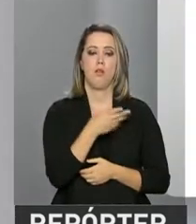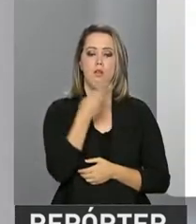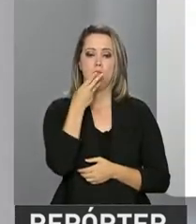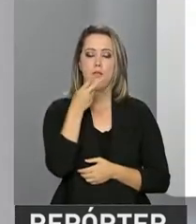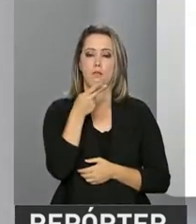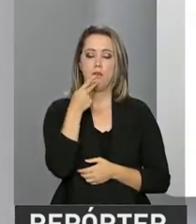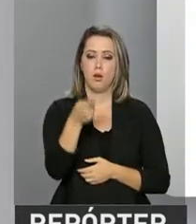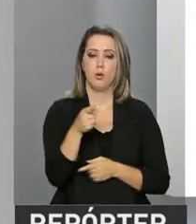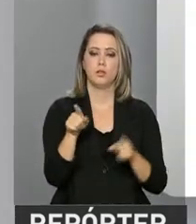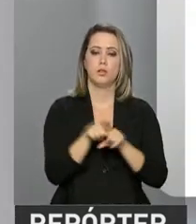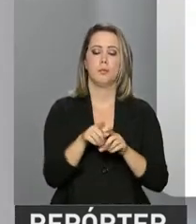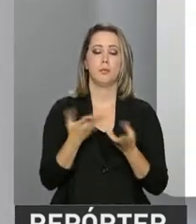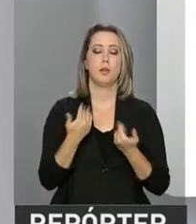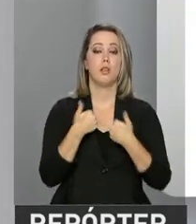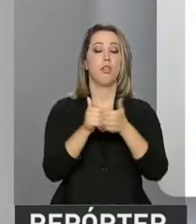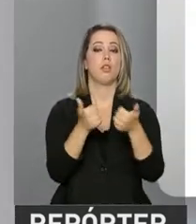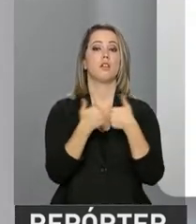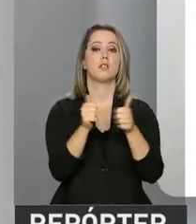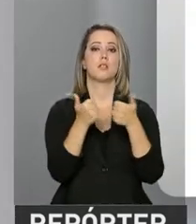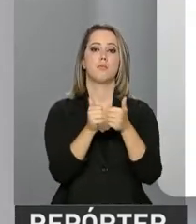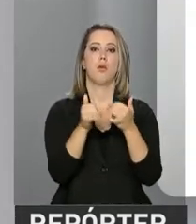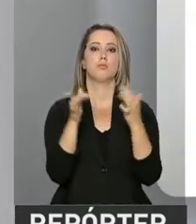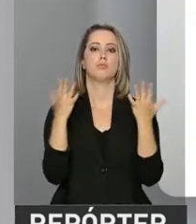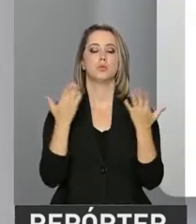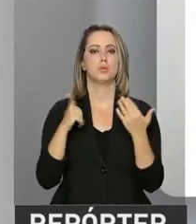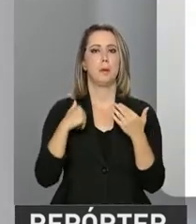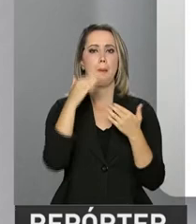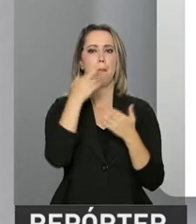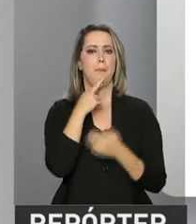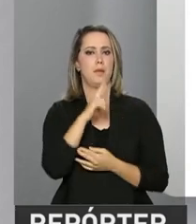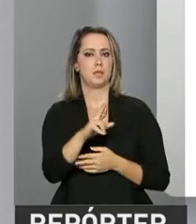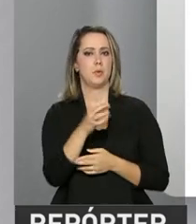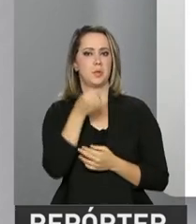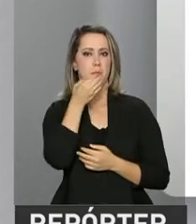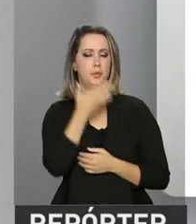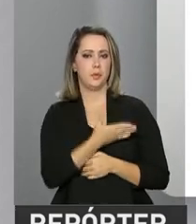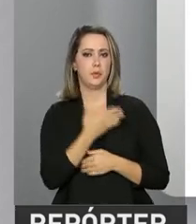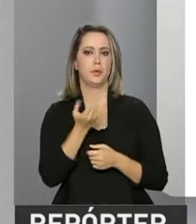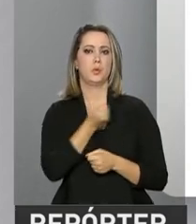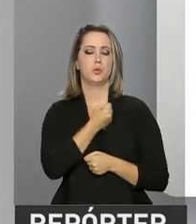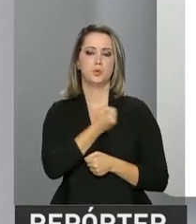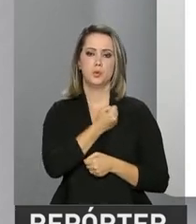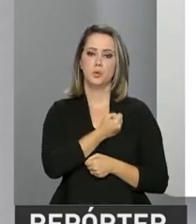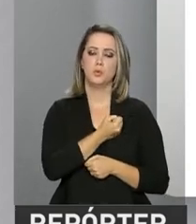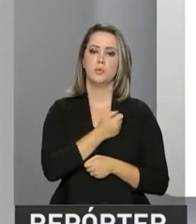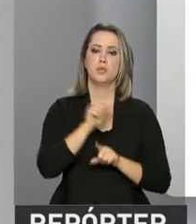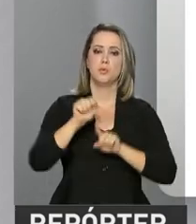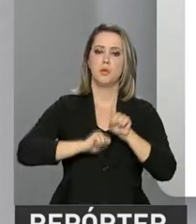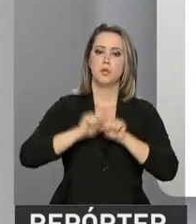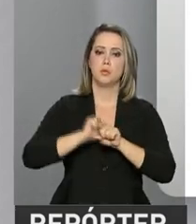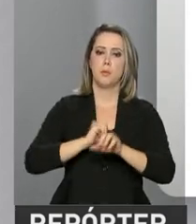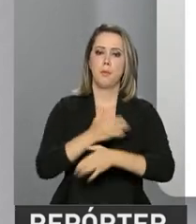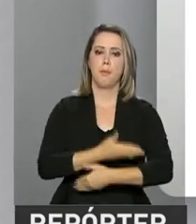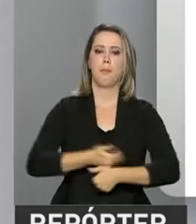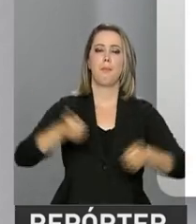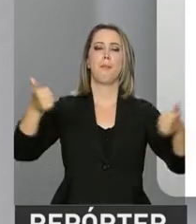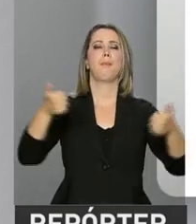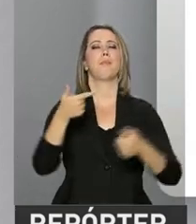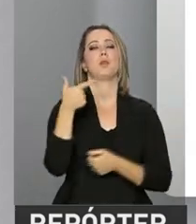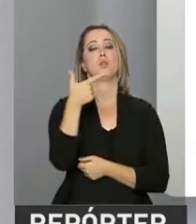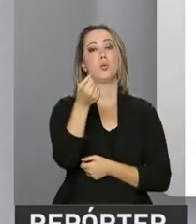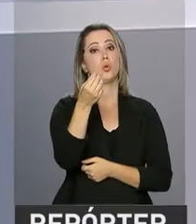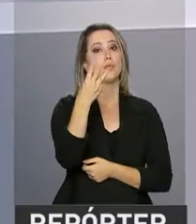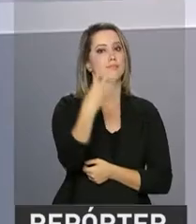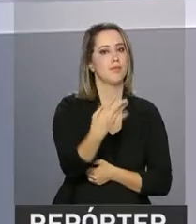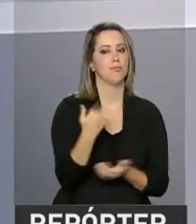no caso do setor de transportes, que foi destaque para o bom resultado, o número para o mês foi o melhor desde